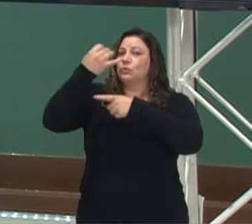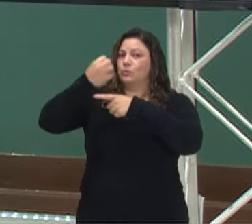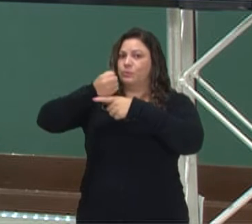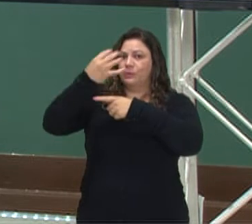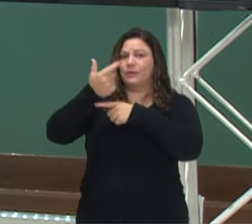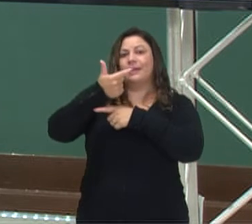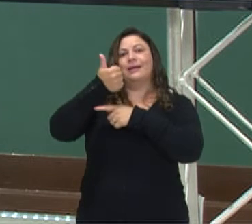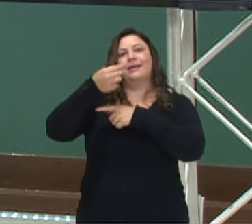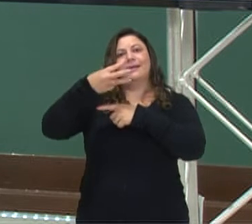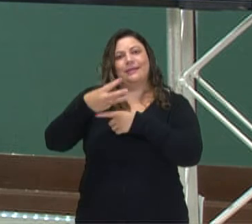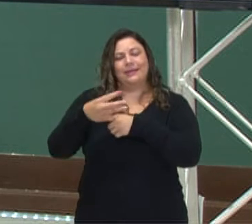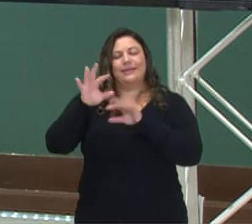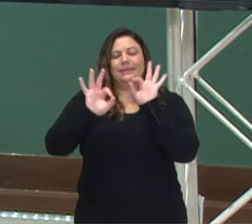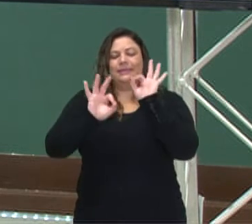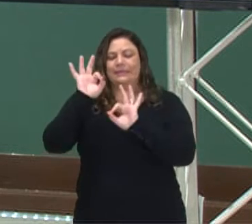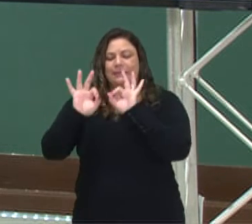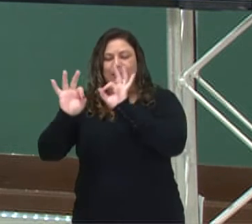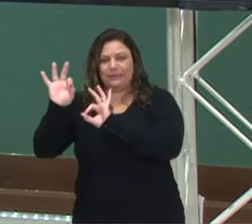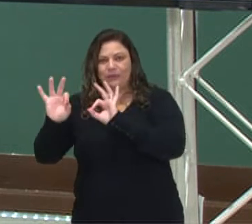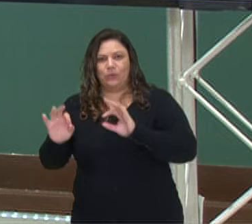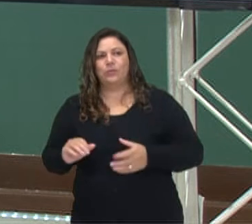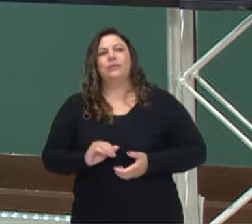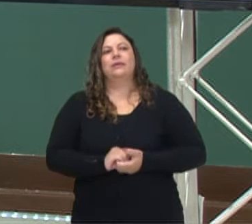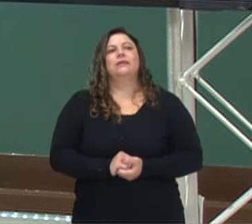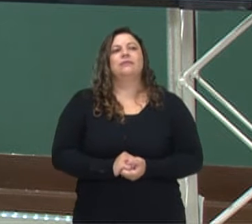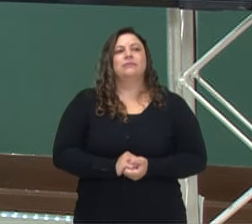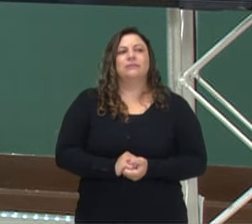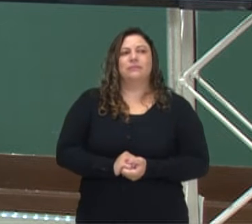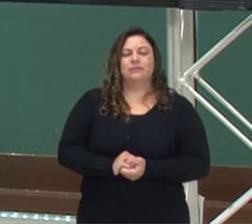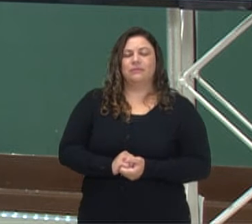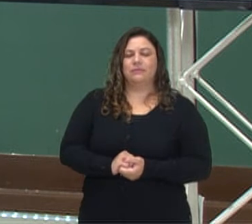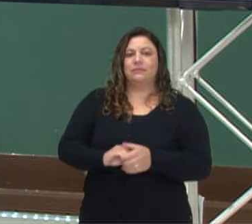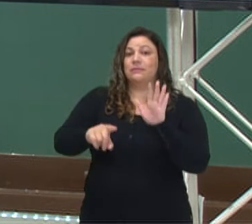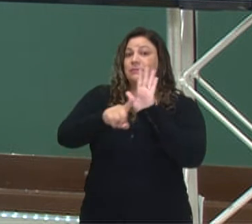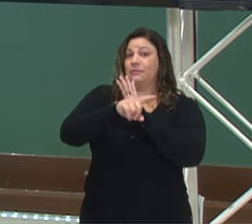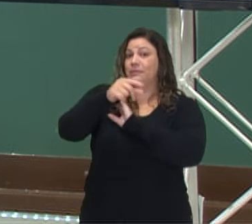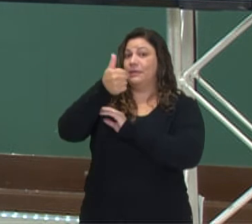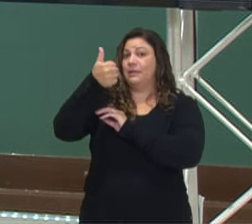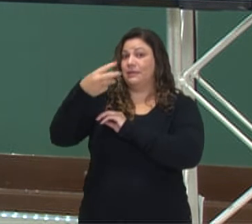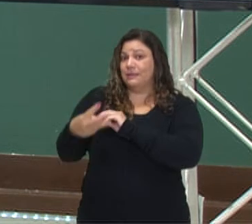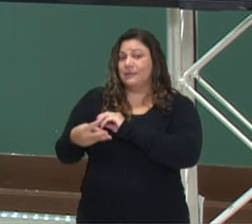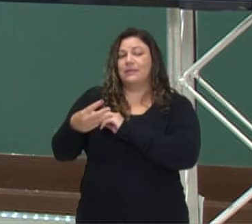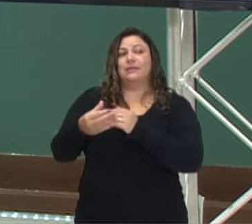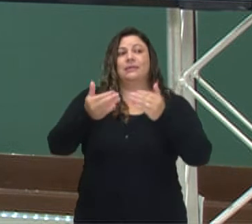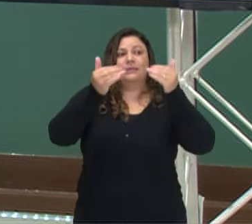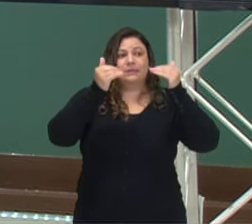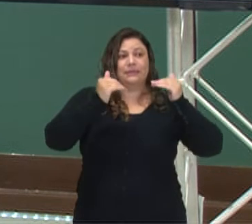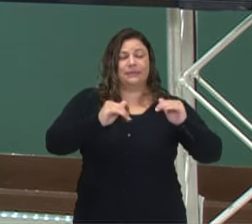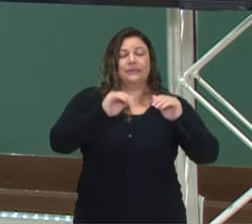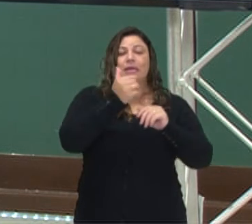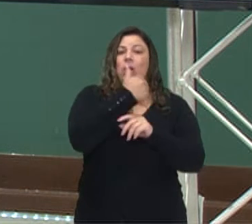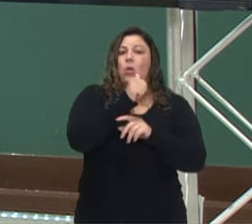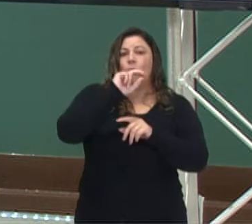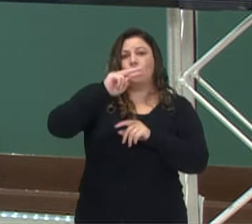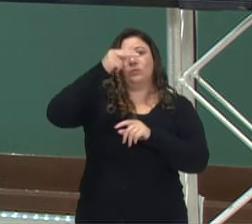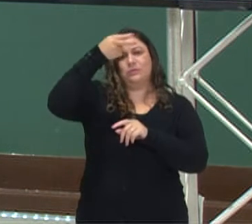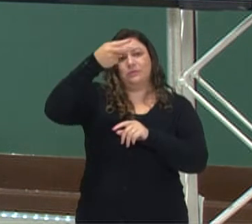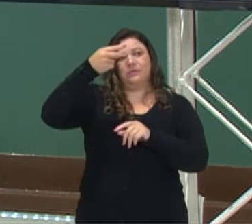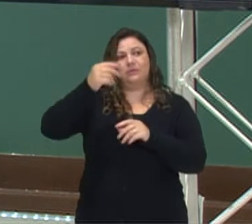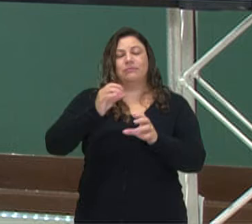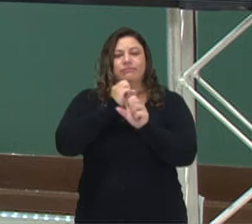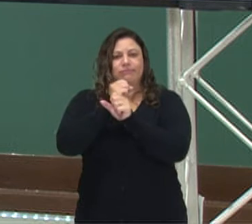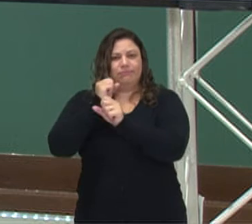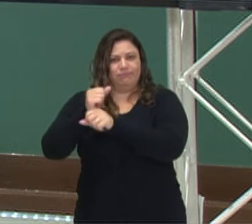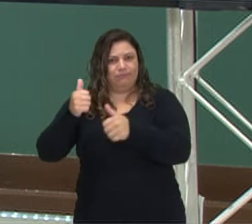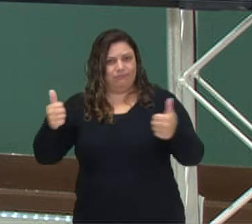era 13. Então eu arrumei aqui. 11 elevado a 13. Aí subtraí 13 e ficou 11 ao quadrado. E 11 ao quadrado dá pra gente calcular, é 121.